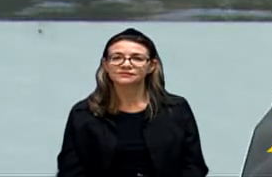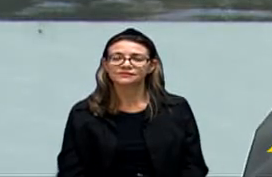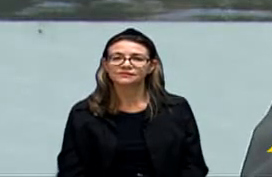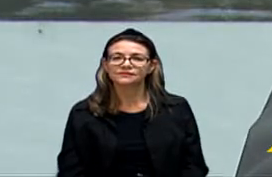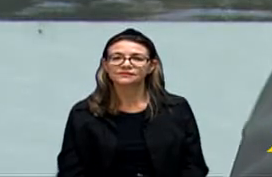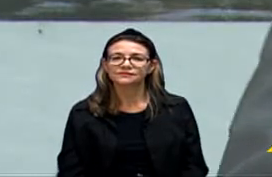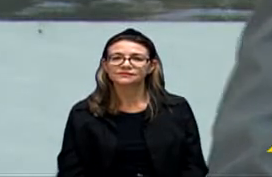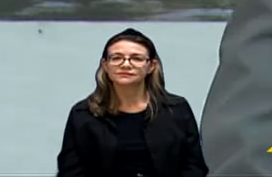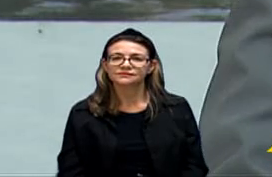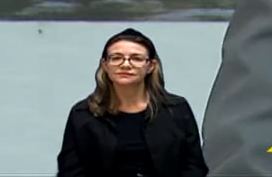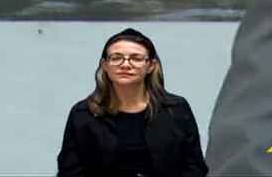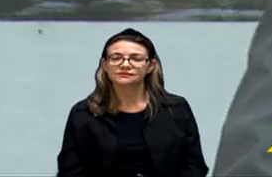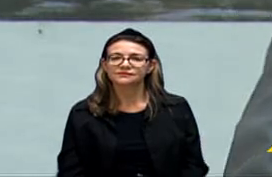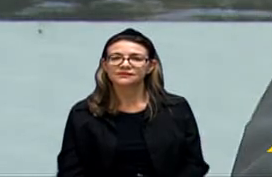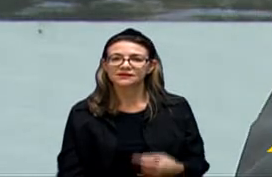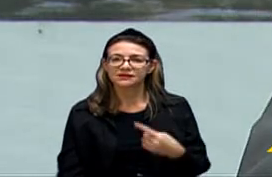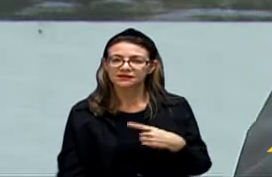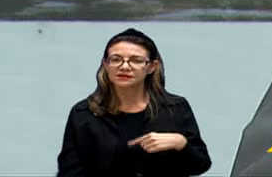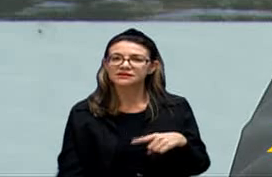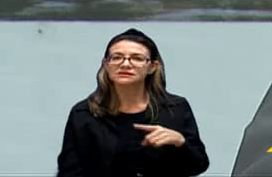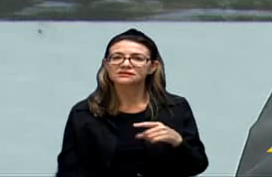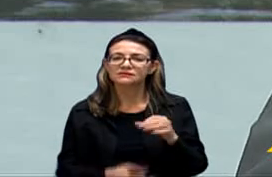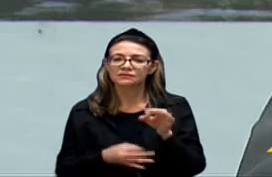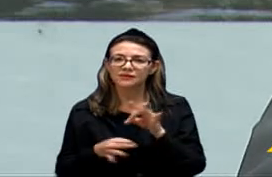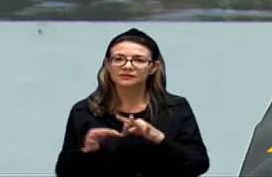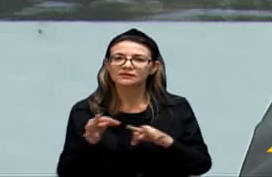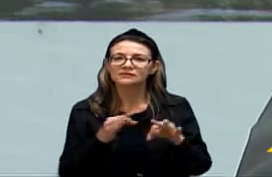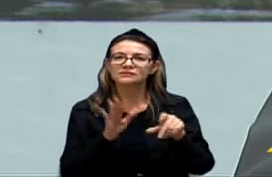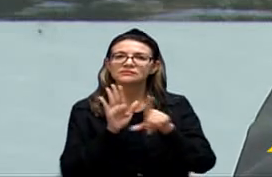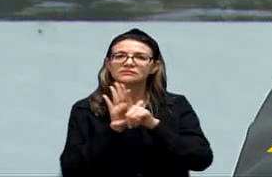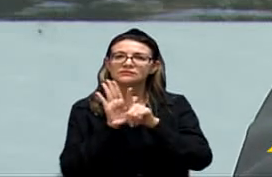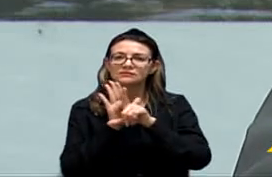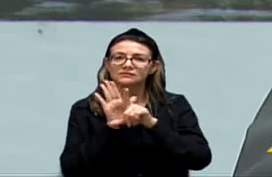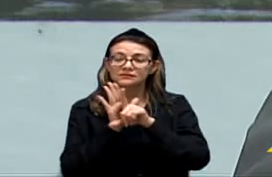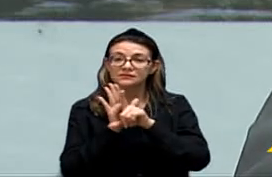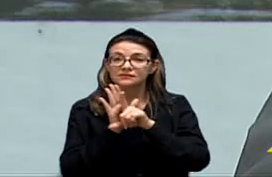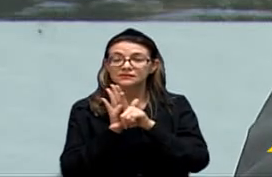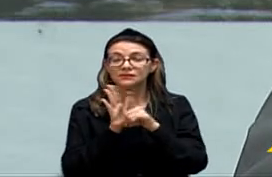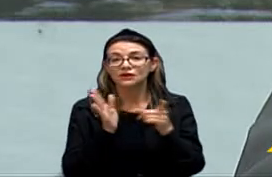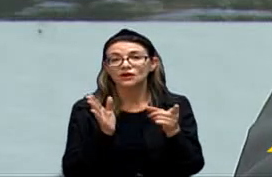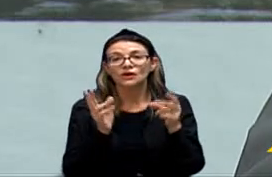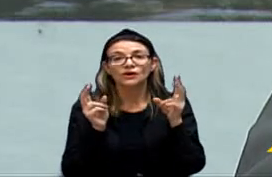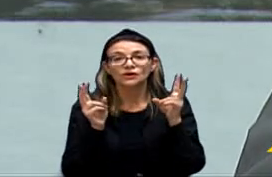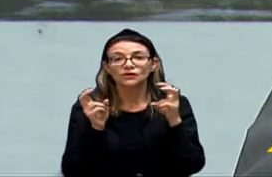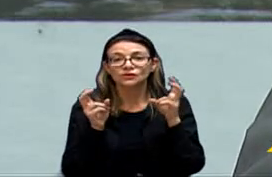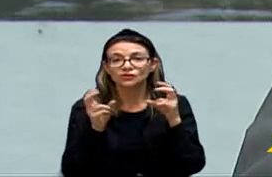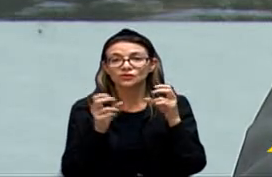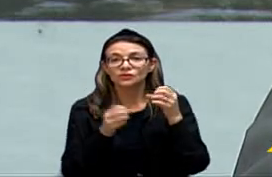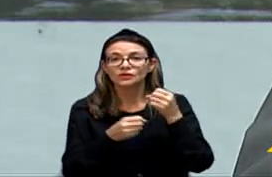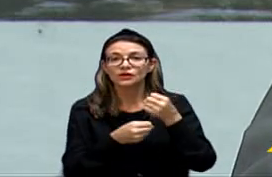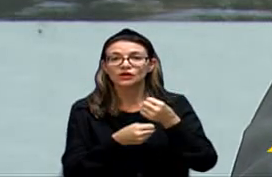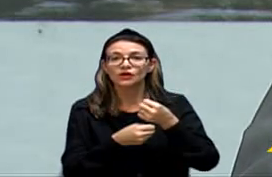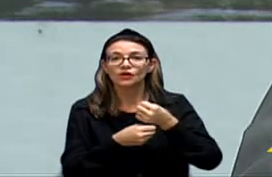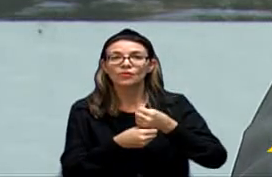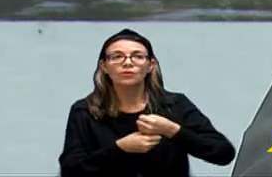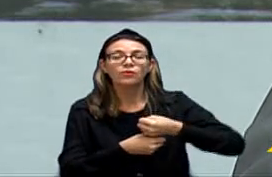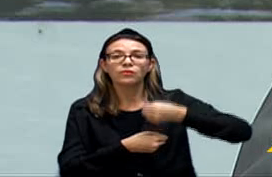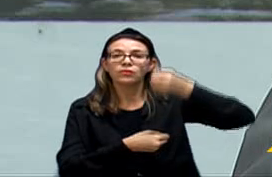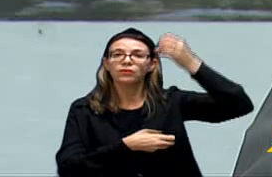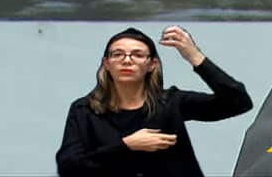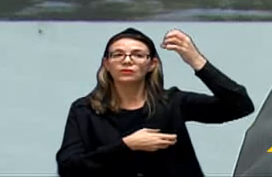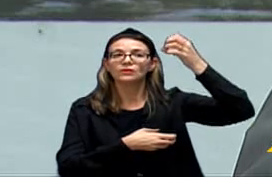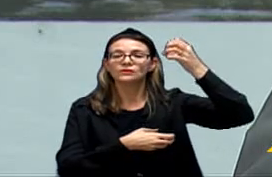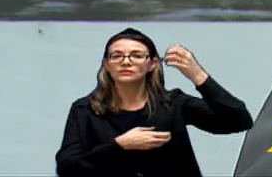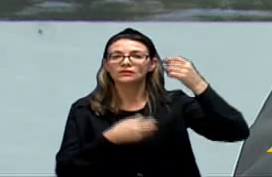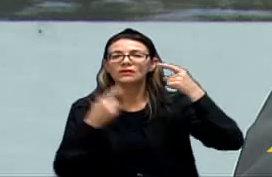nós também desenvolvemos uma legil que falava sobre a questão dos fogos de artifício com o estampido